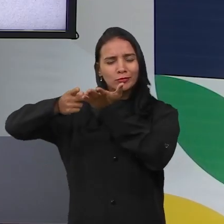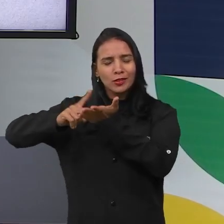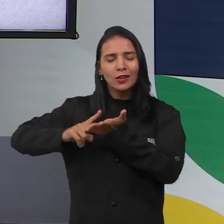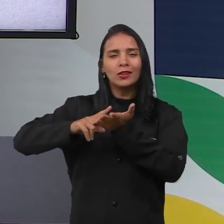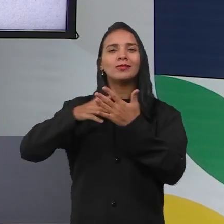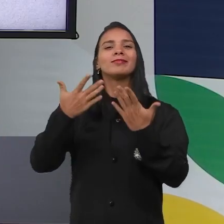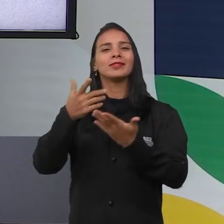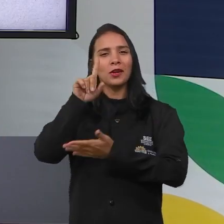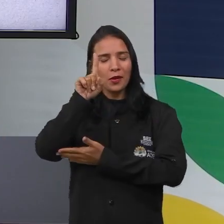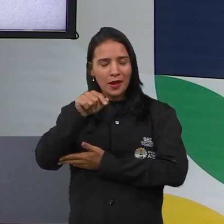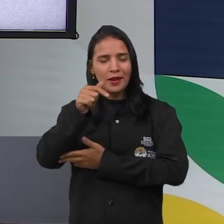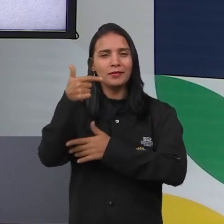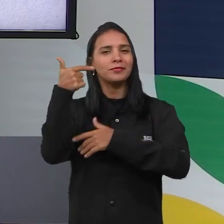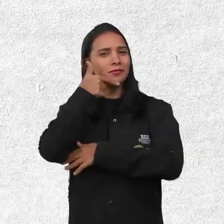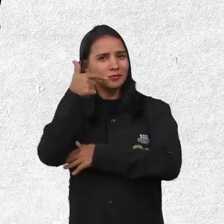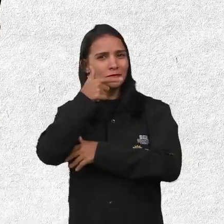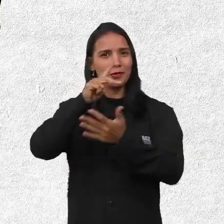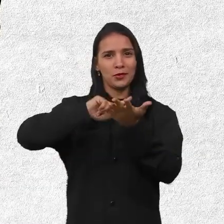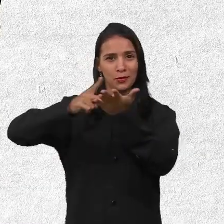sentido, certo?